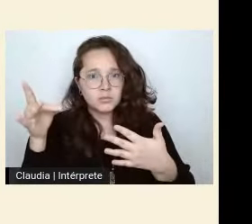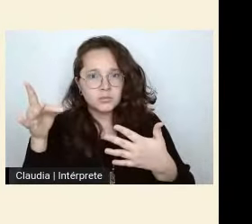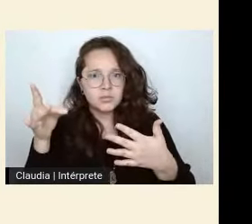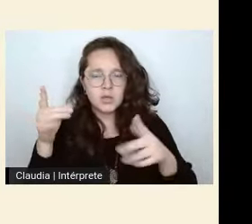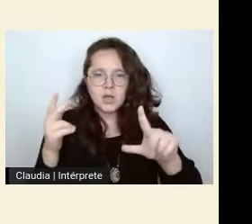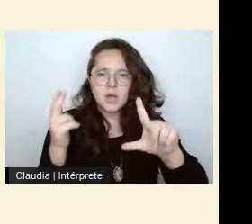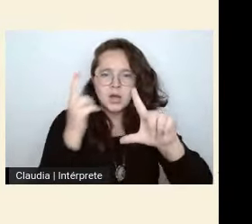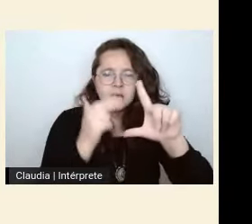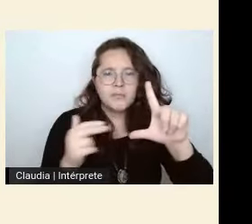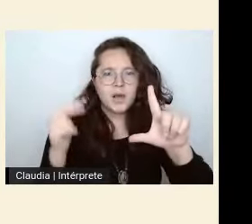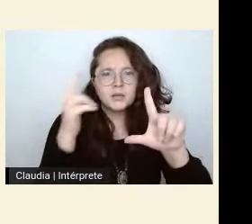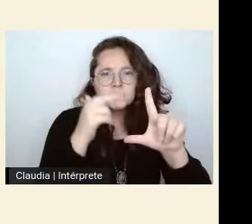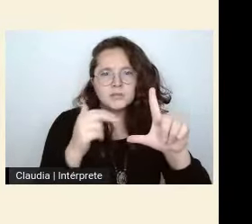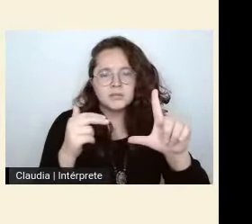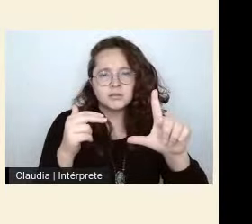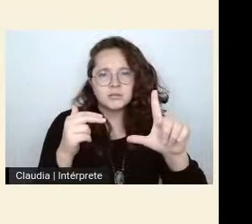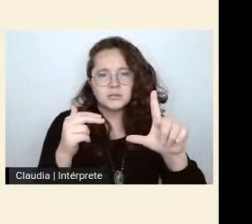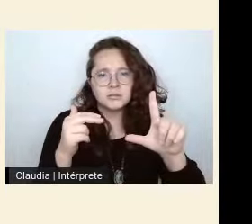Reminiscências.